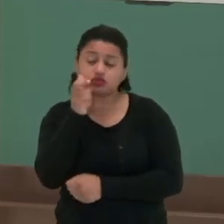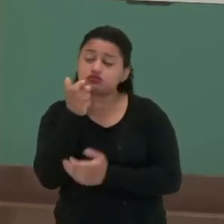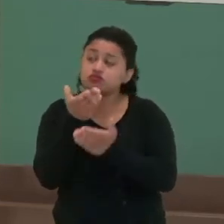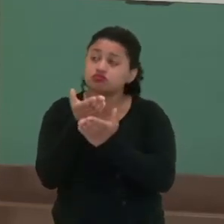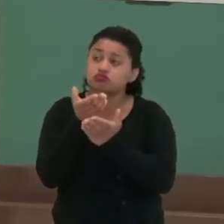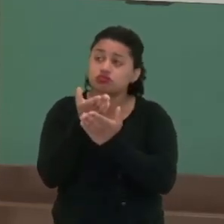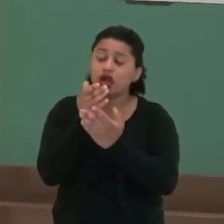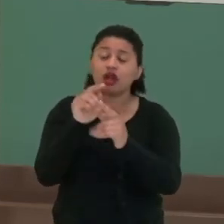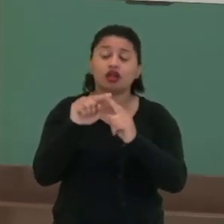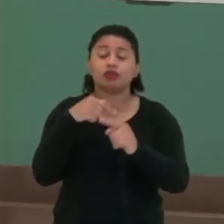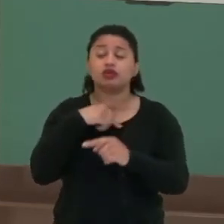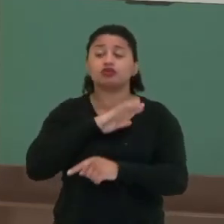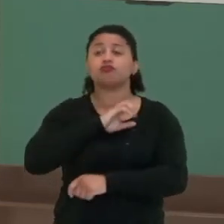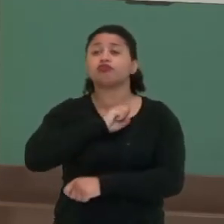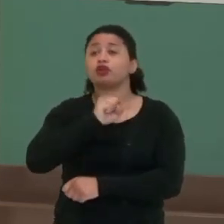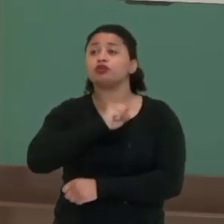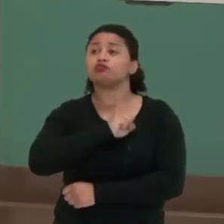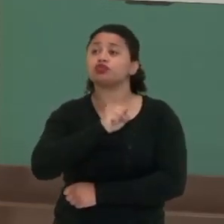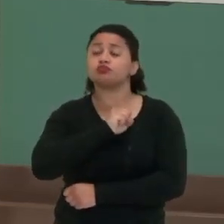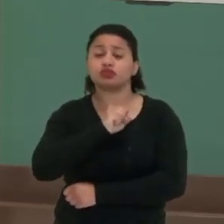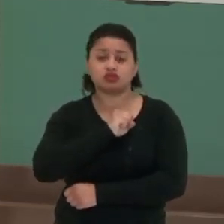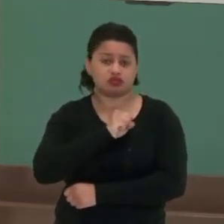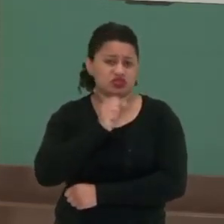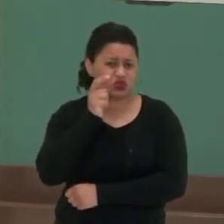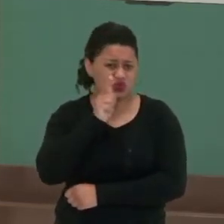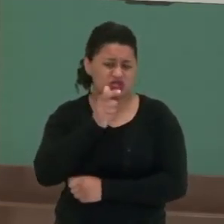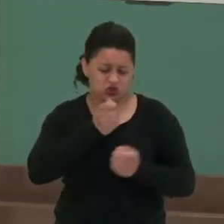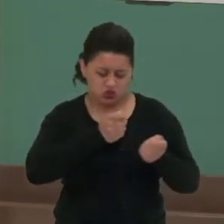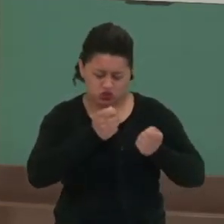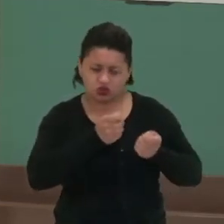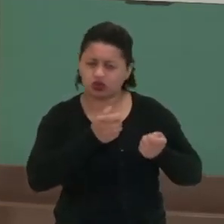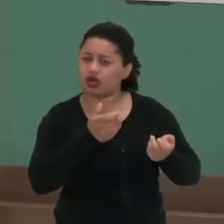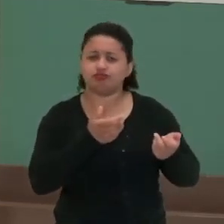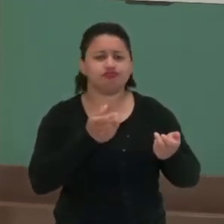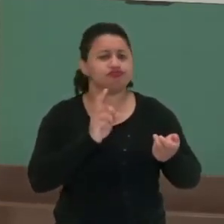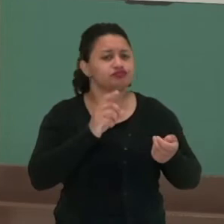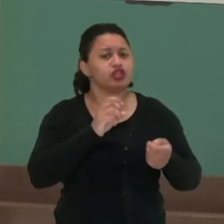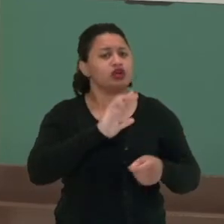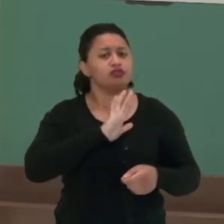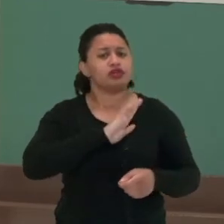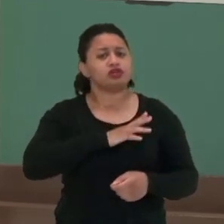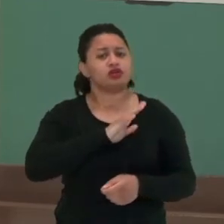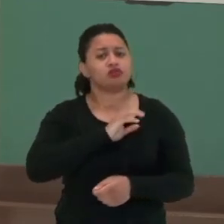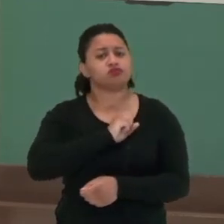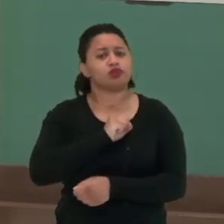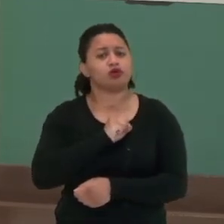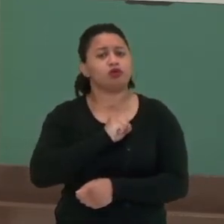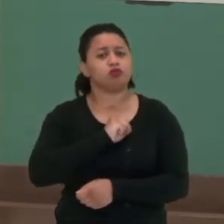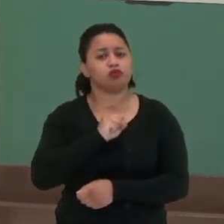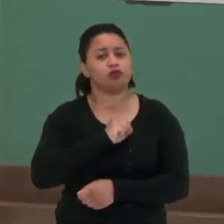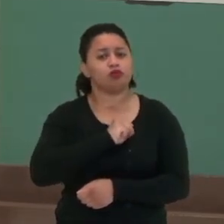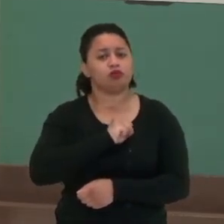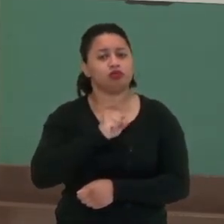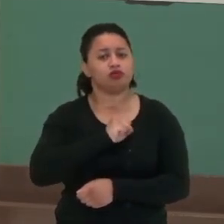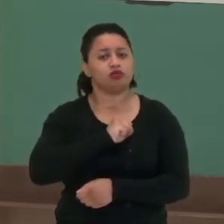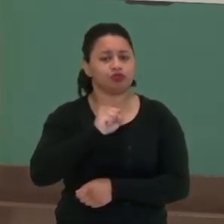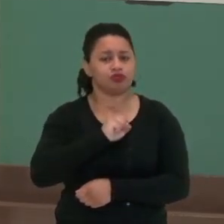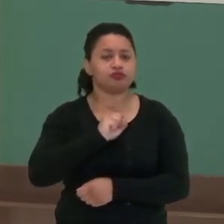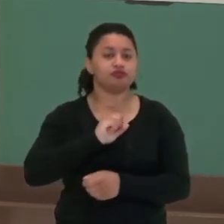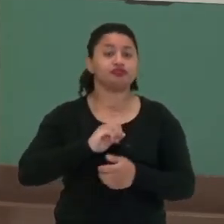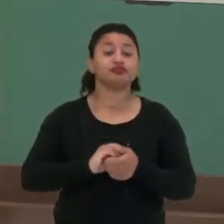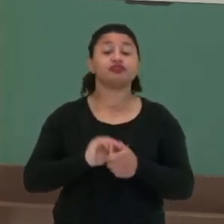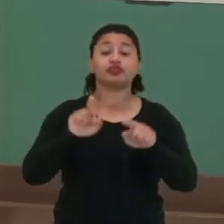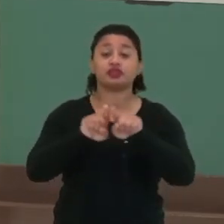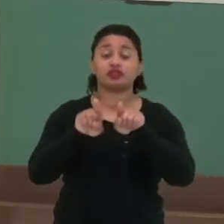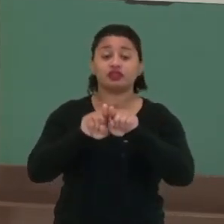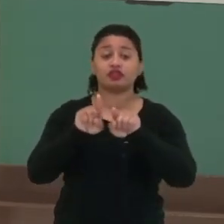está prestando atenção no Fabiano, fazendo as anotações no caderno. E o seu coraçãozinho está batendo. A mesma coisa aqui para